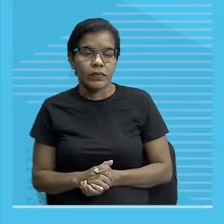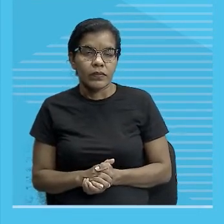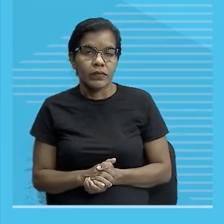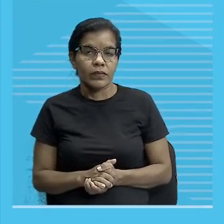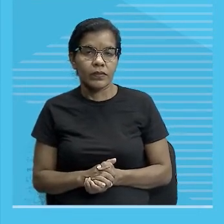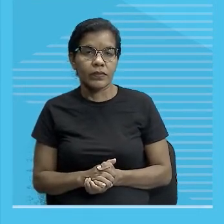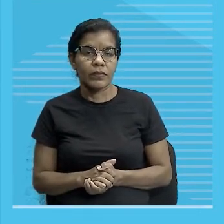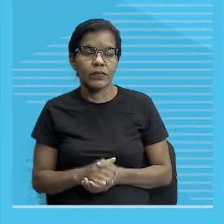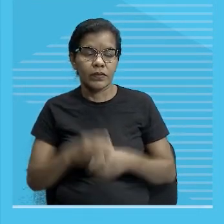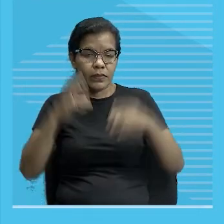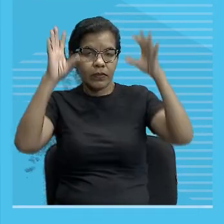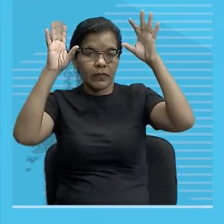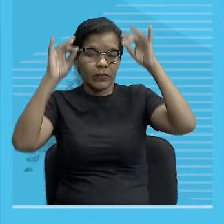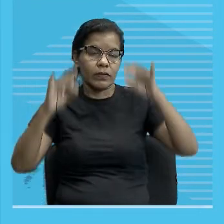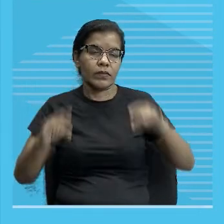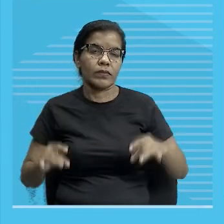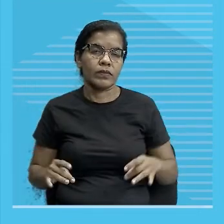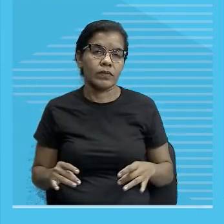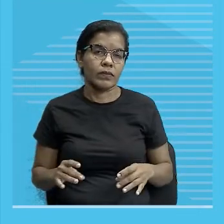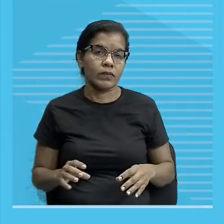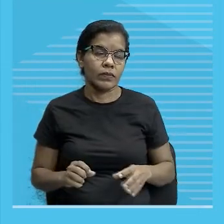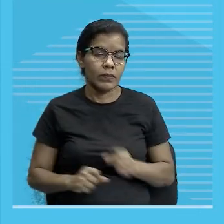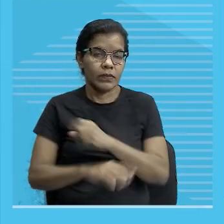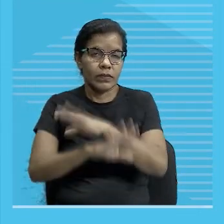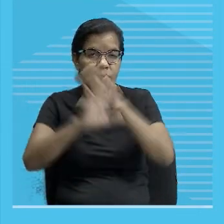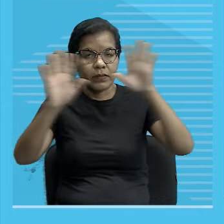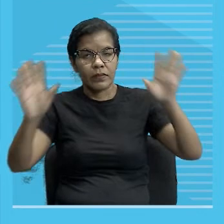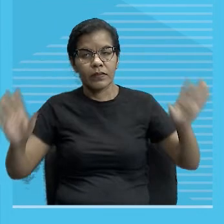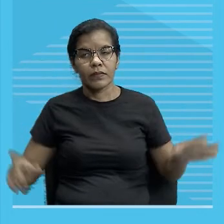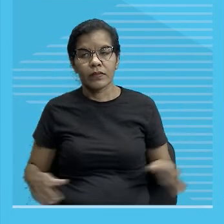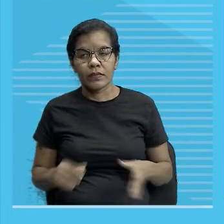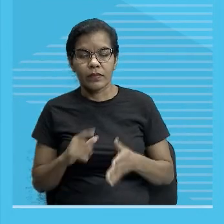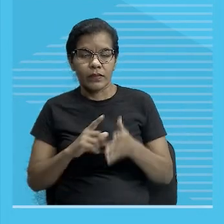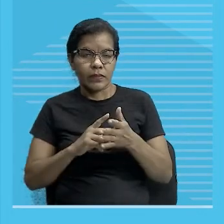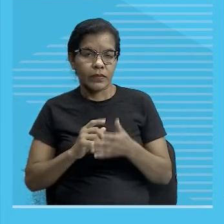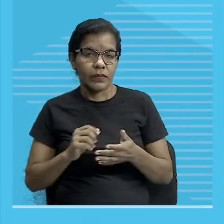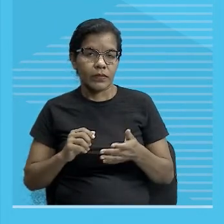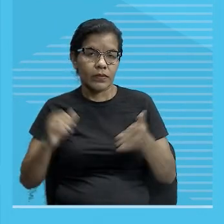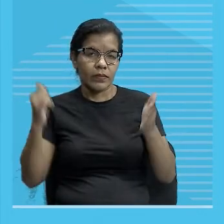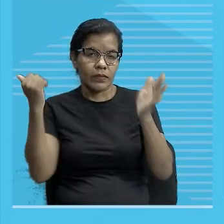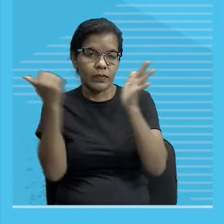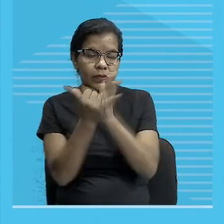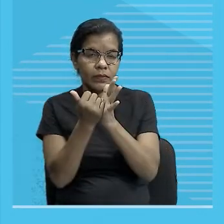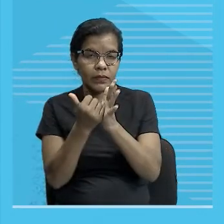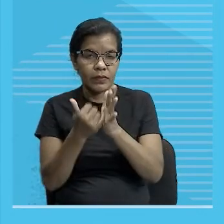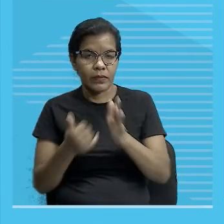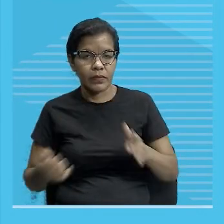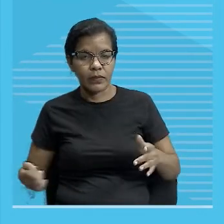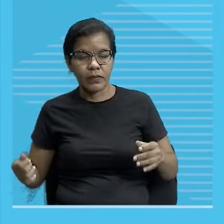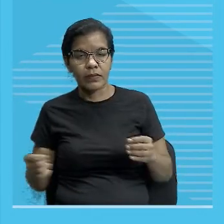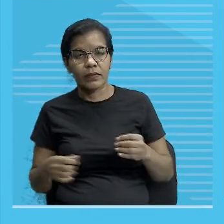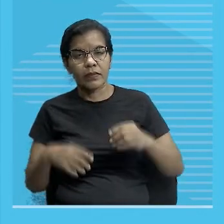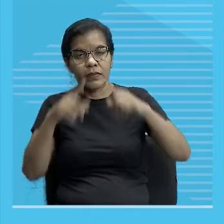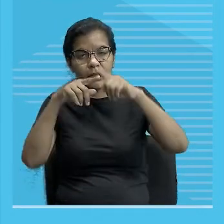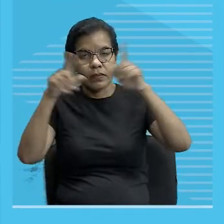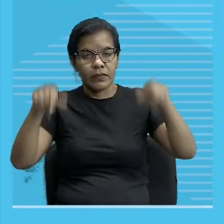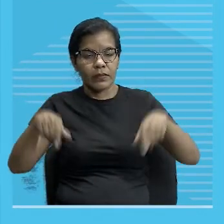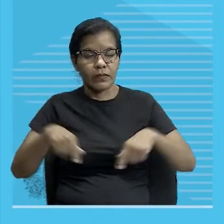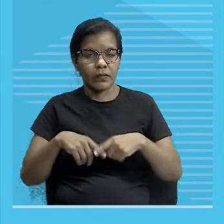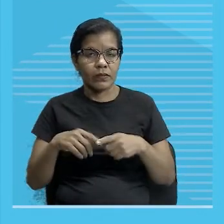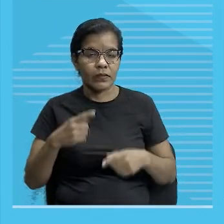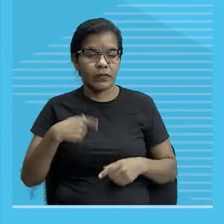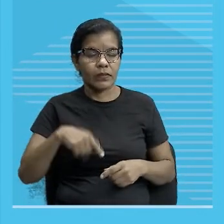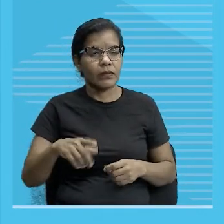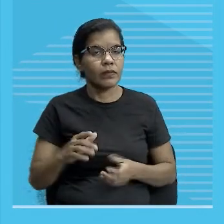claríssima, marcada no quadradinho para vocês. Entenderam? Tudo é uma questão de percepção, de perceber qual é a